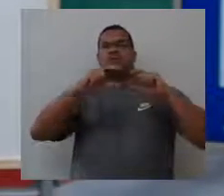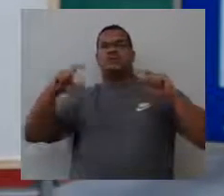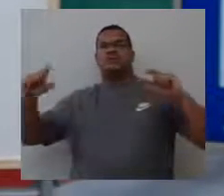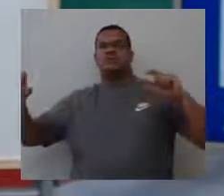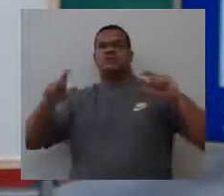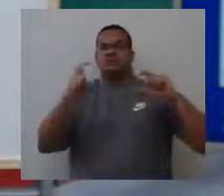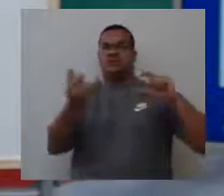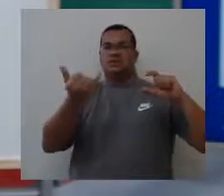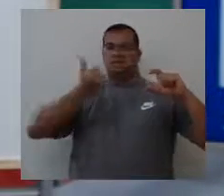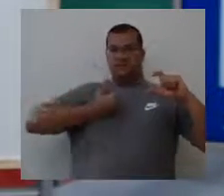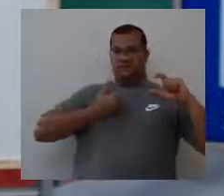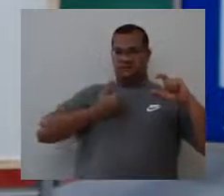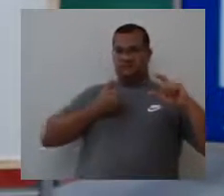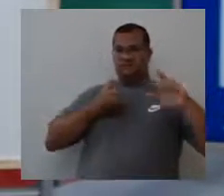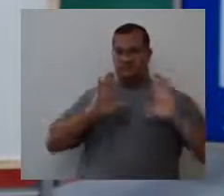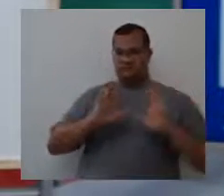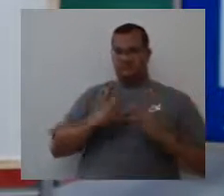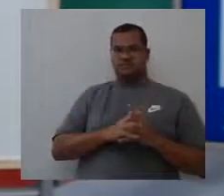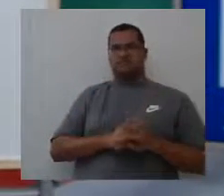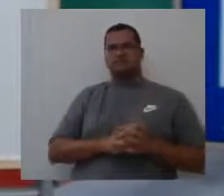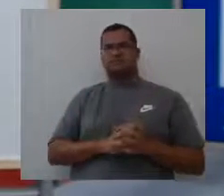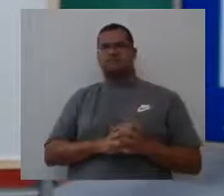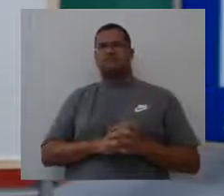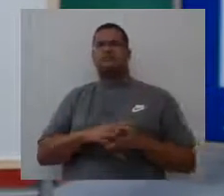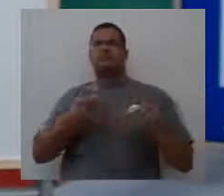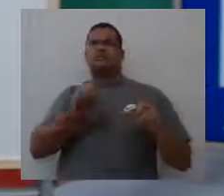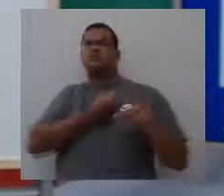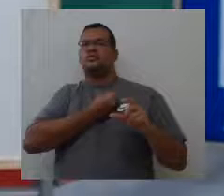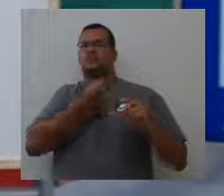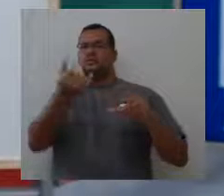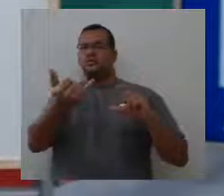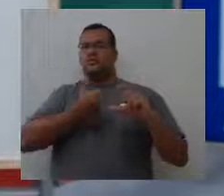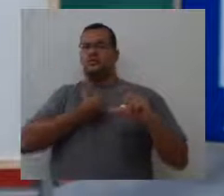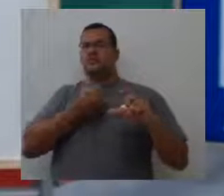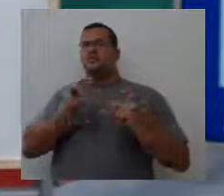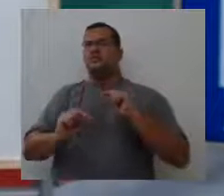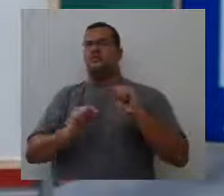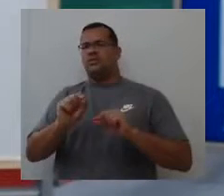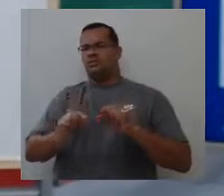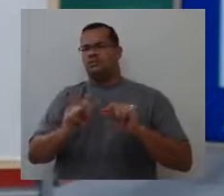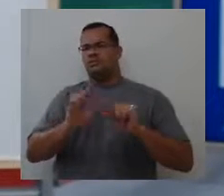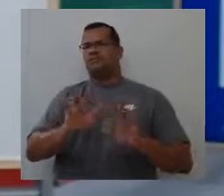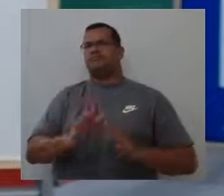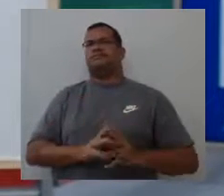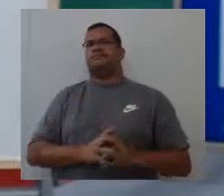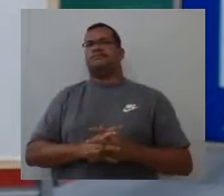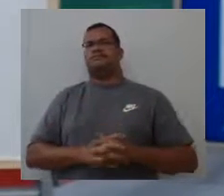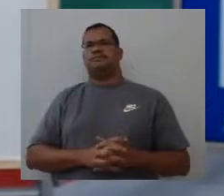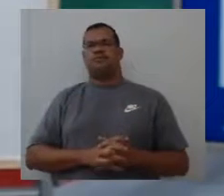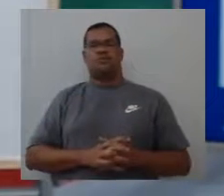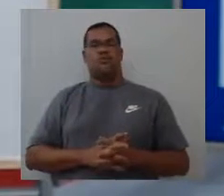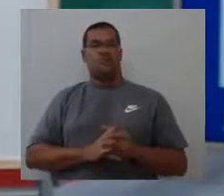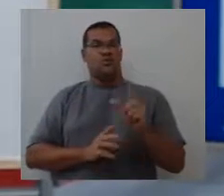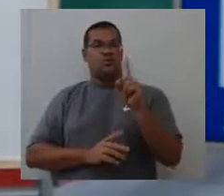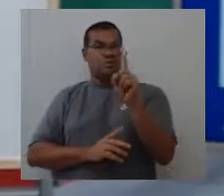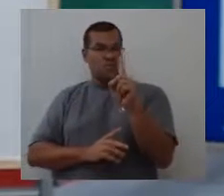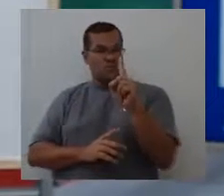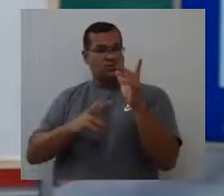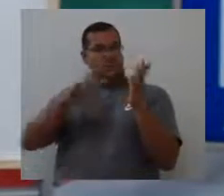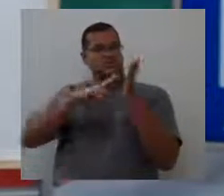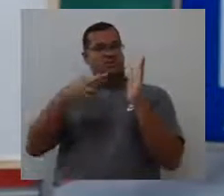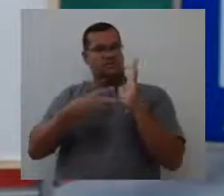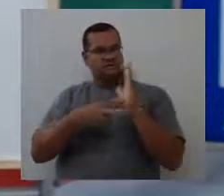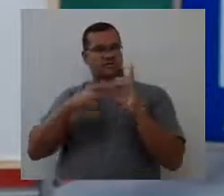de informação para a gente, tá certo? Esse número indica para mim o seguinte, o número 1 da frente indica que